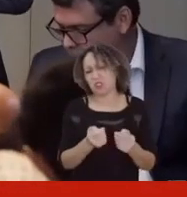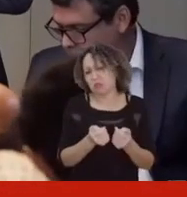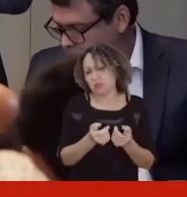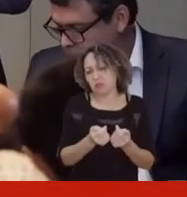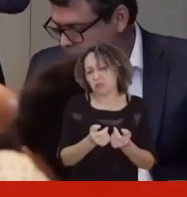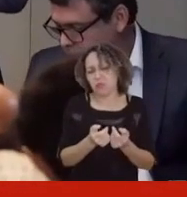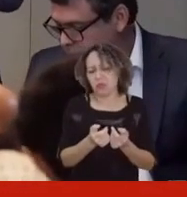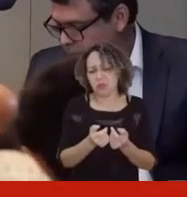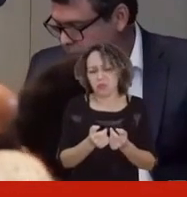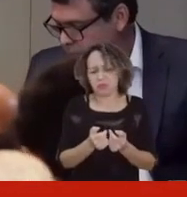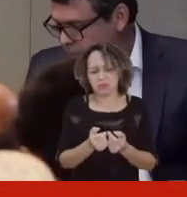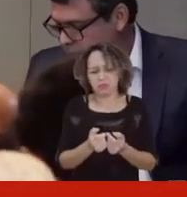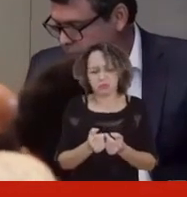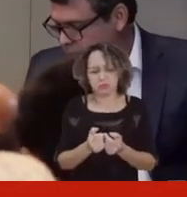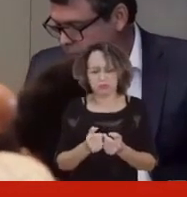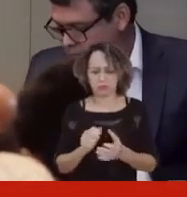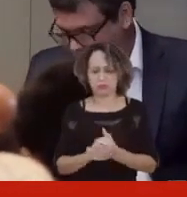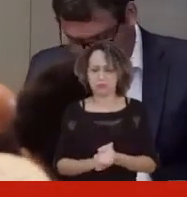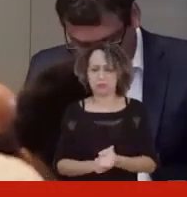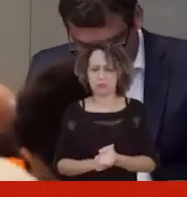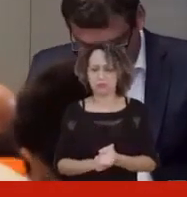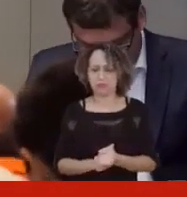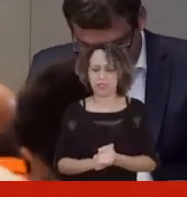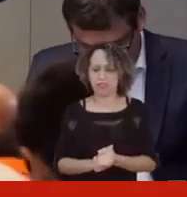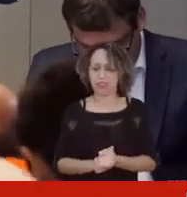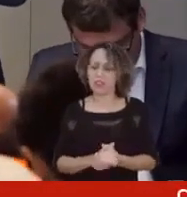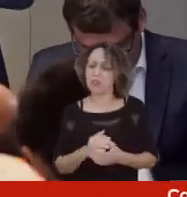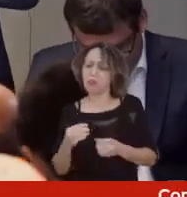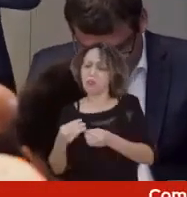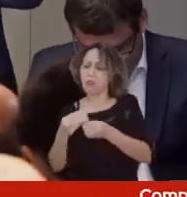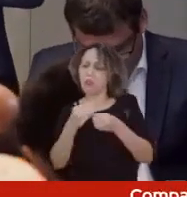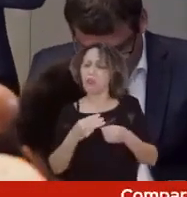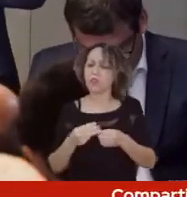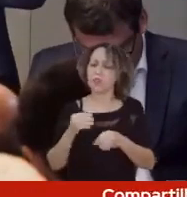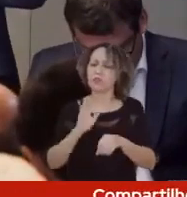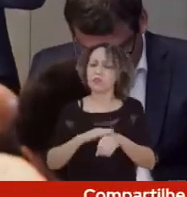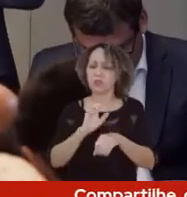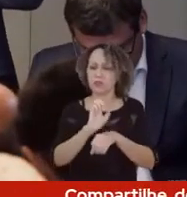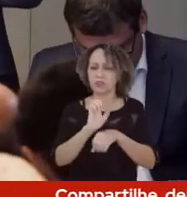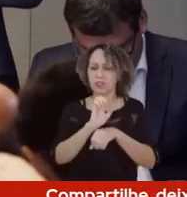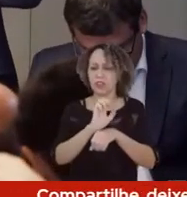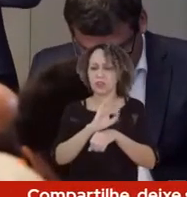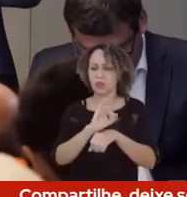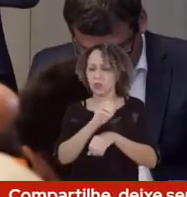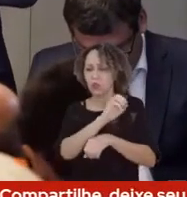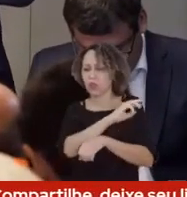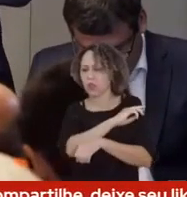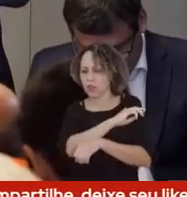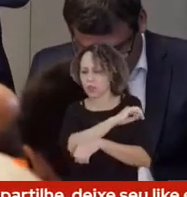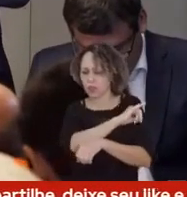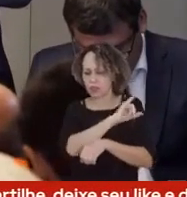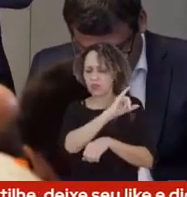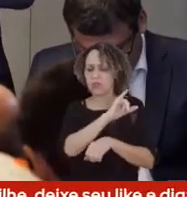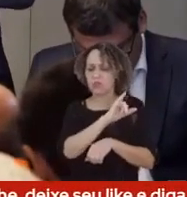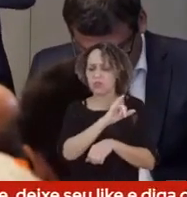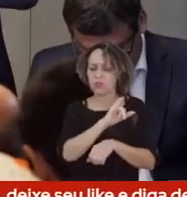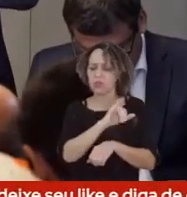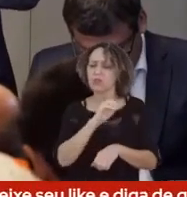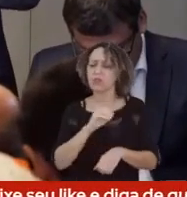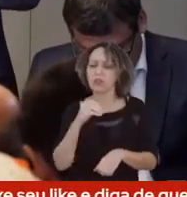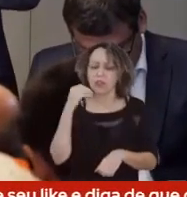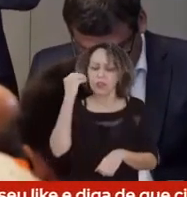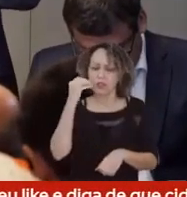Rio, como alguns municípios do Estado, viveu um momento muito positivo em relação a